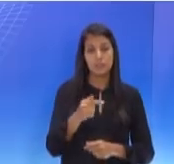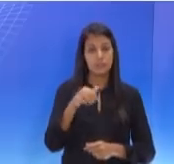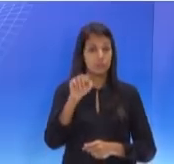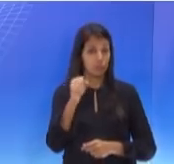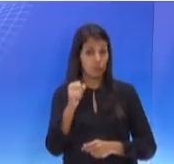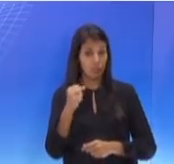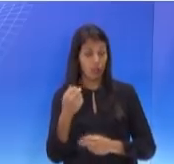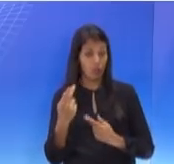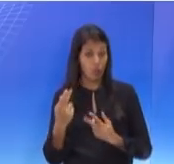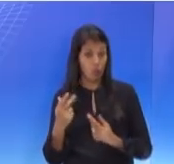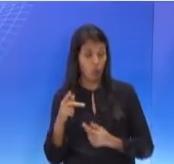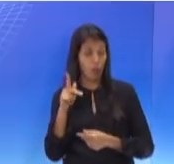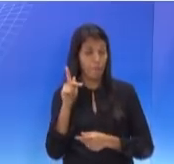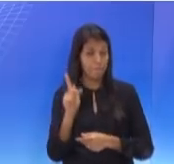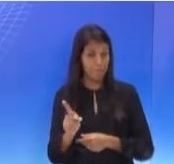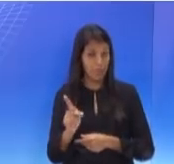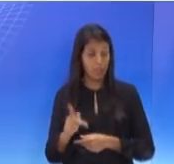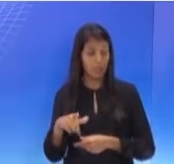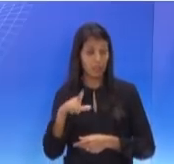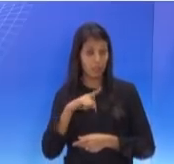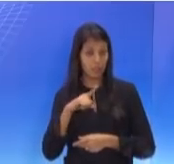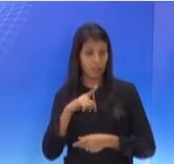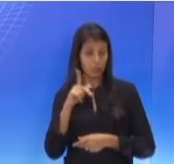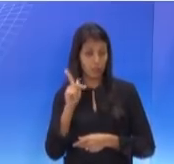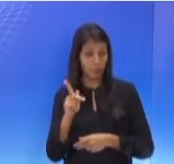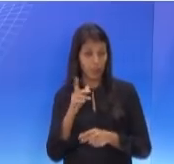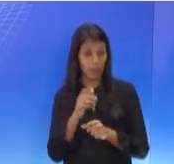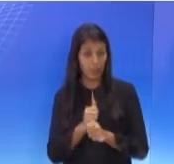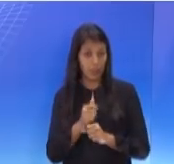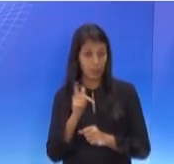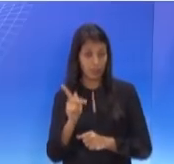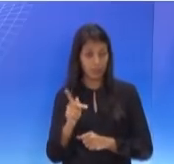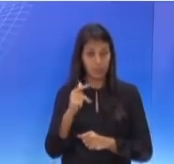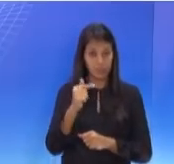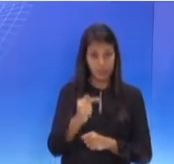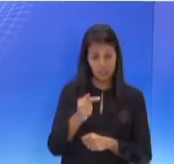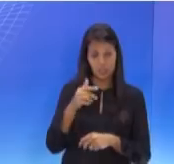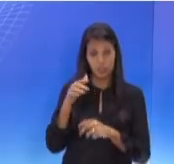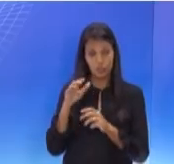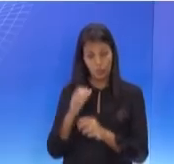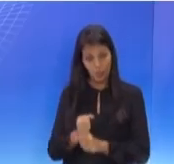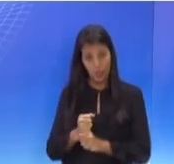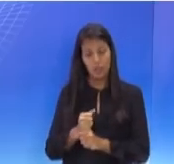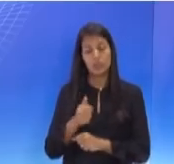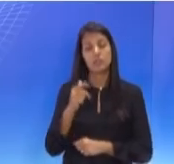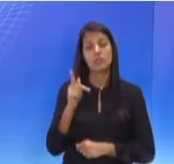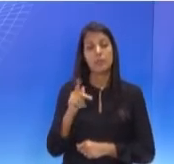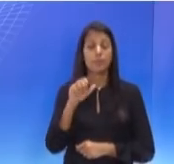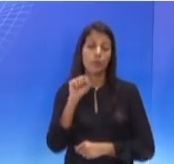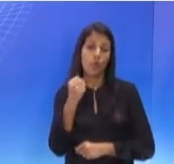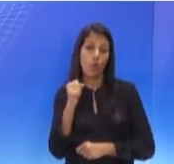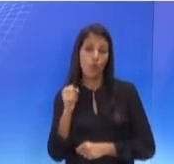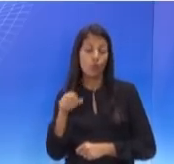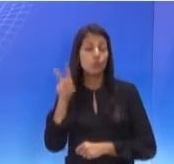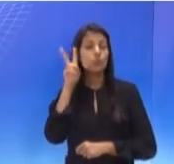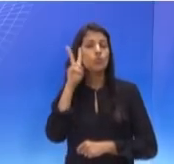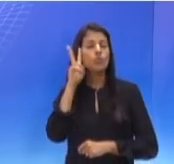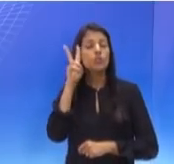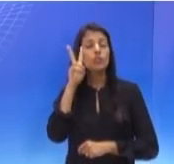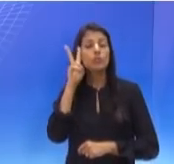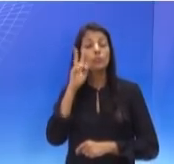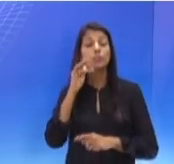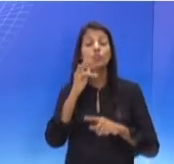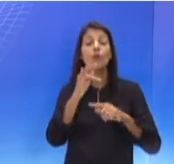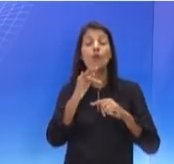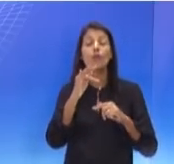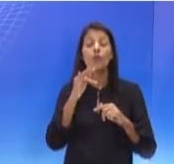vamos ter P6 mais P7 mais P8. Lembrando para vocês a fórmula dos juros compostos,